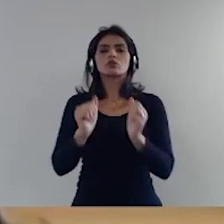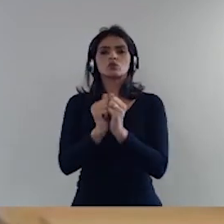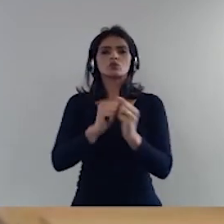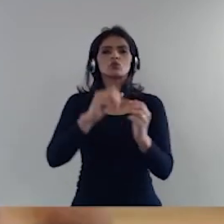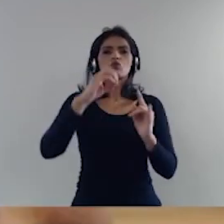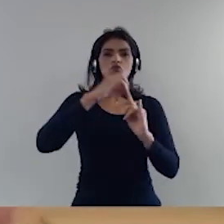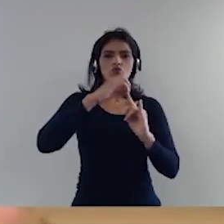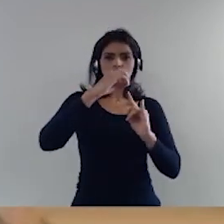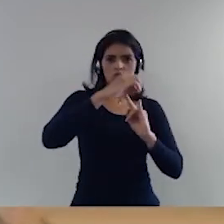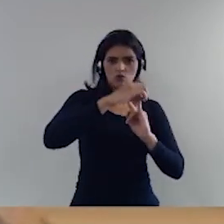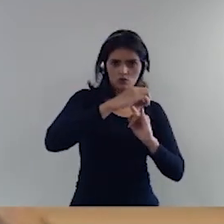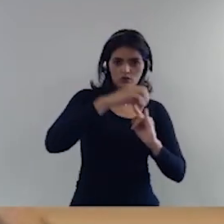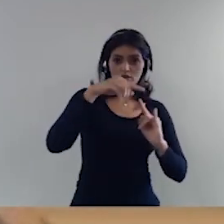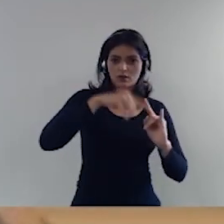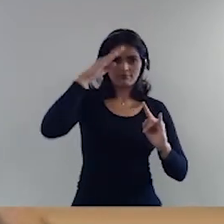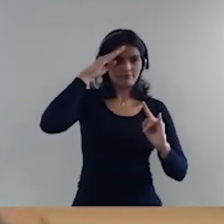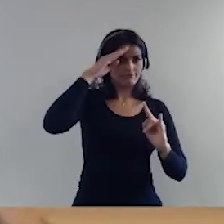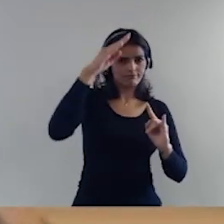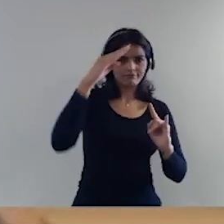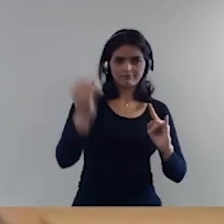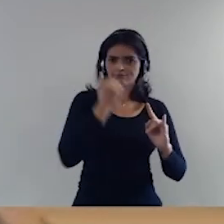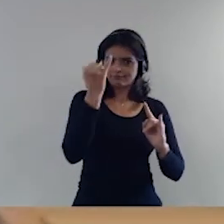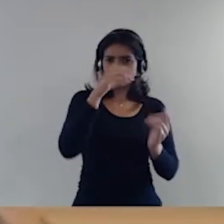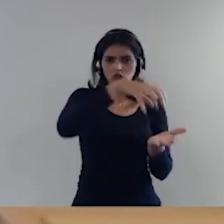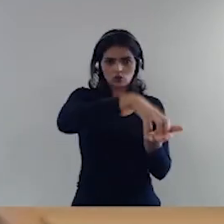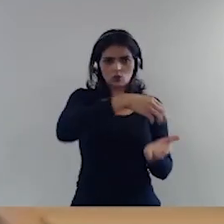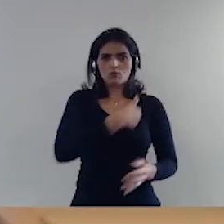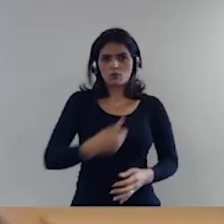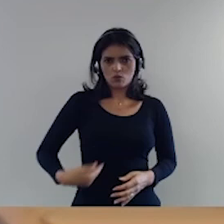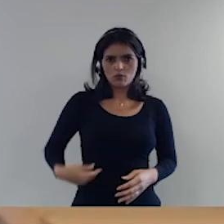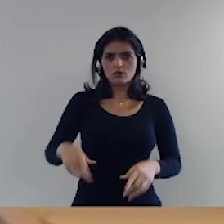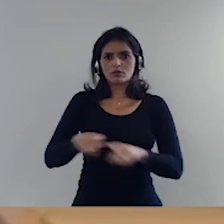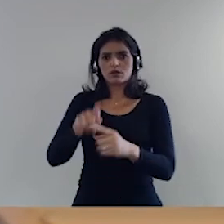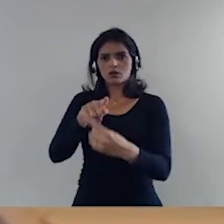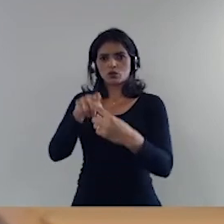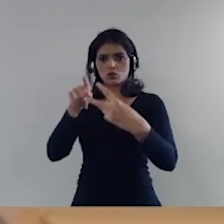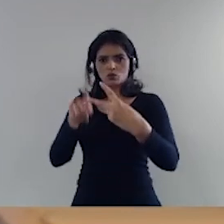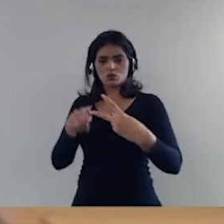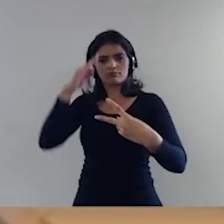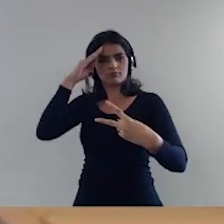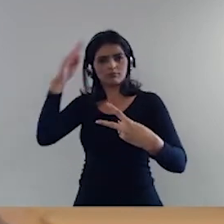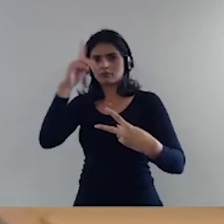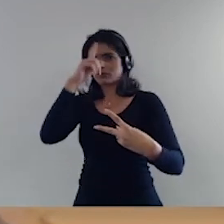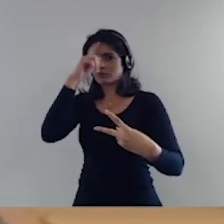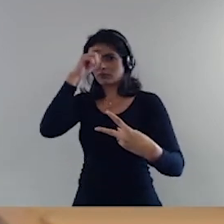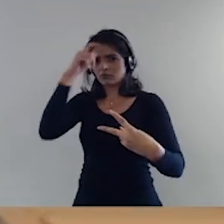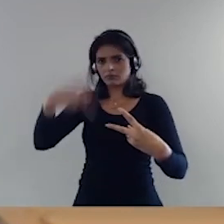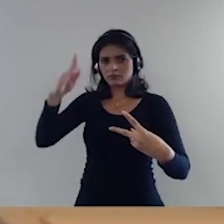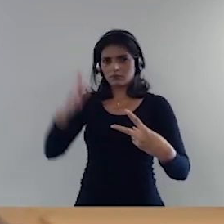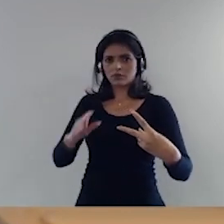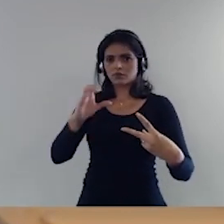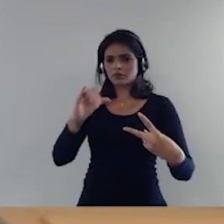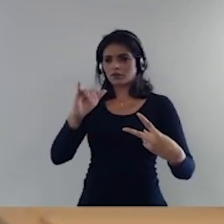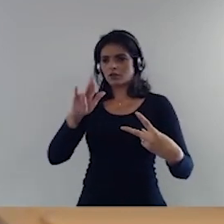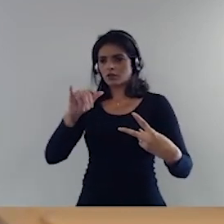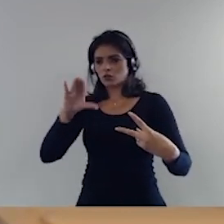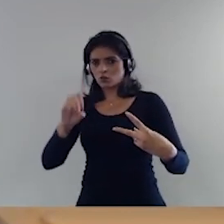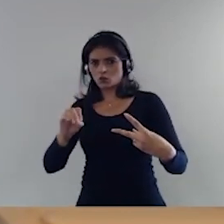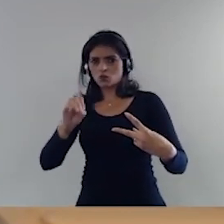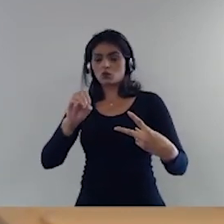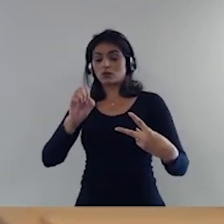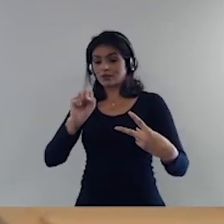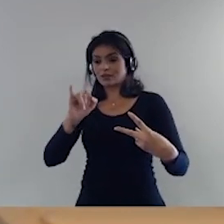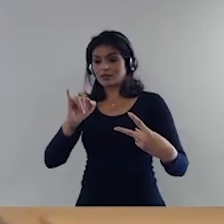Fiocruz, que é uma das principais instituições públicas do país, e com 2 dos principais hospitais do país, o Sírio-Libanês e o